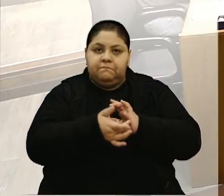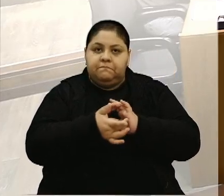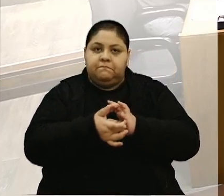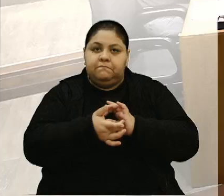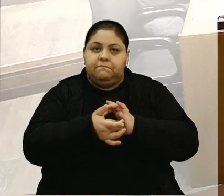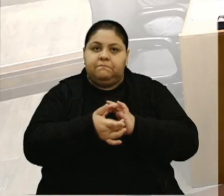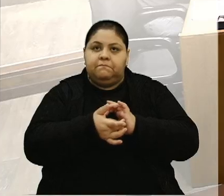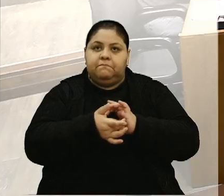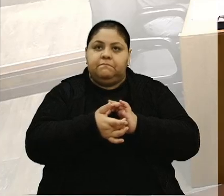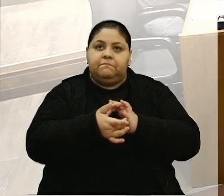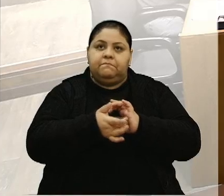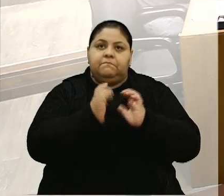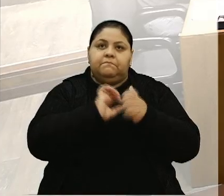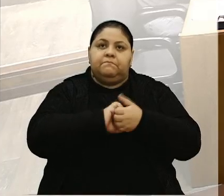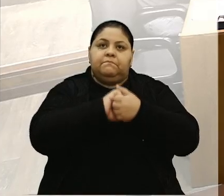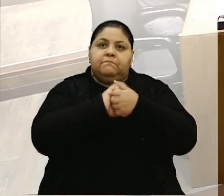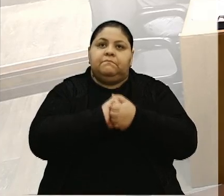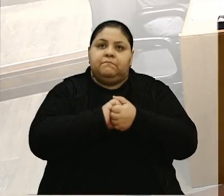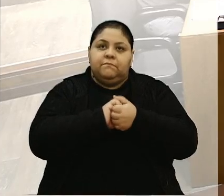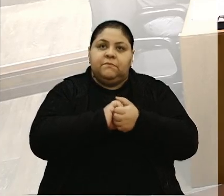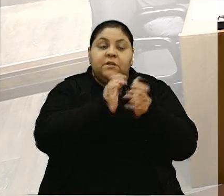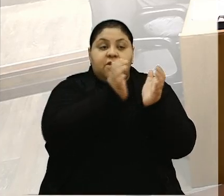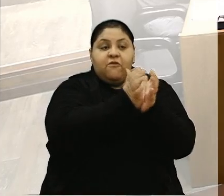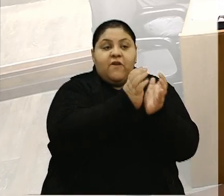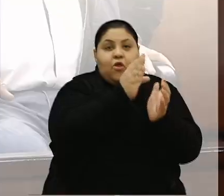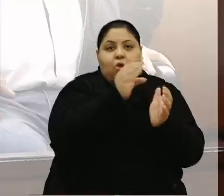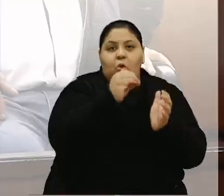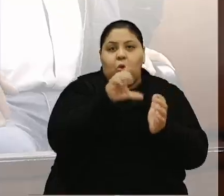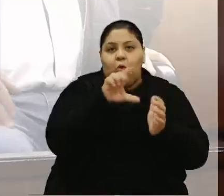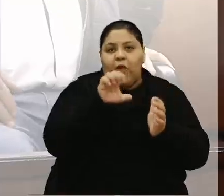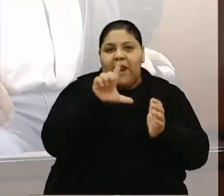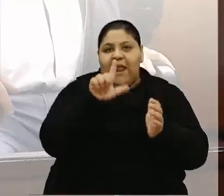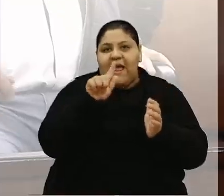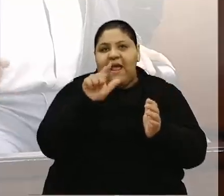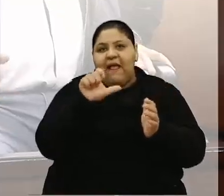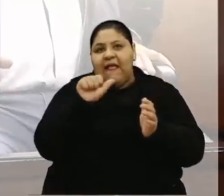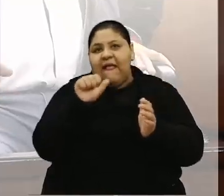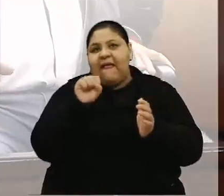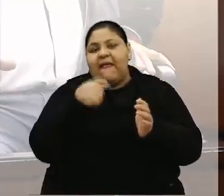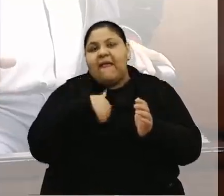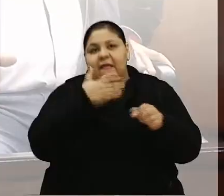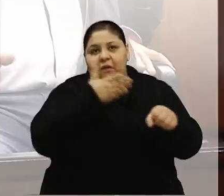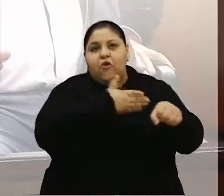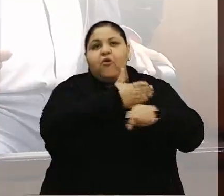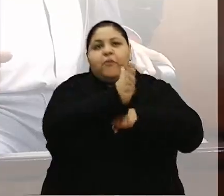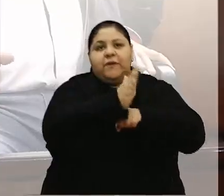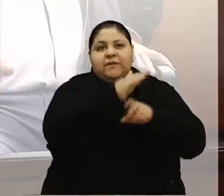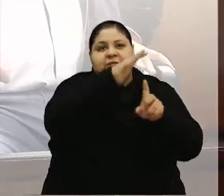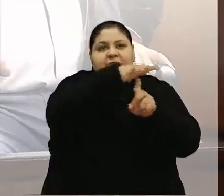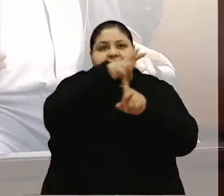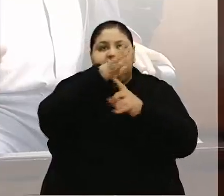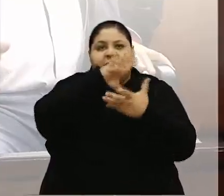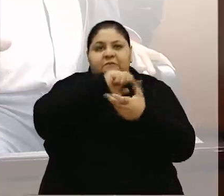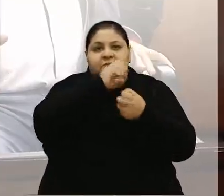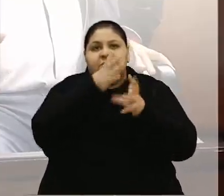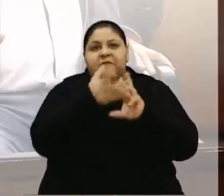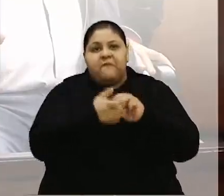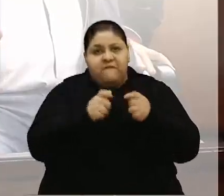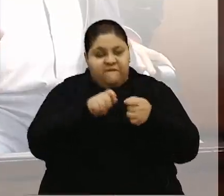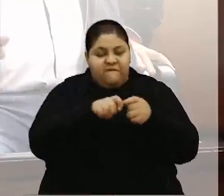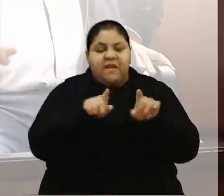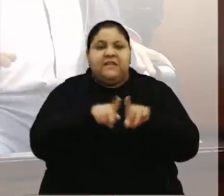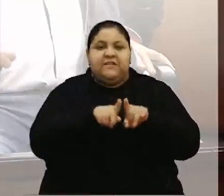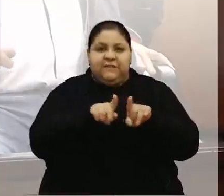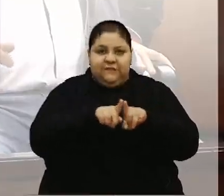Volto a cumprimentar. Eu digo colegas porque já participo há tempo das feiras de artesanato. Até faço feira de